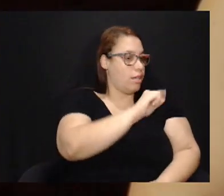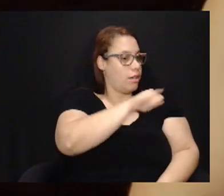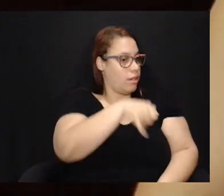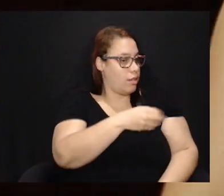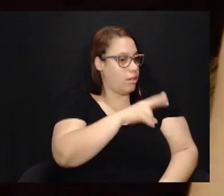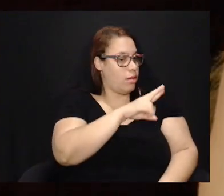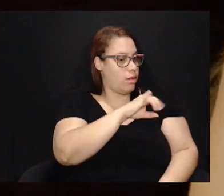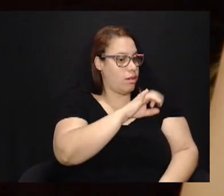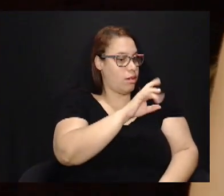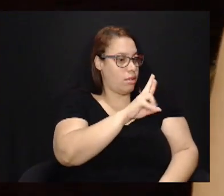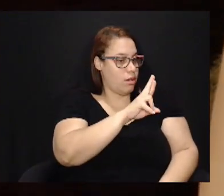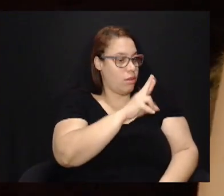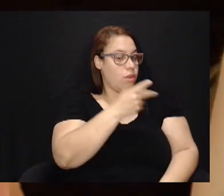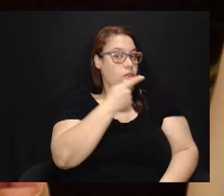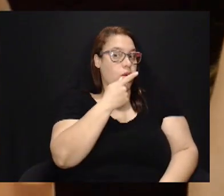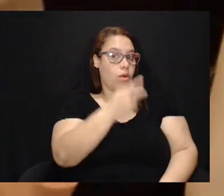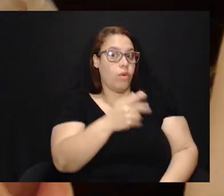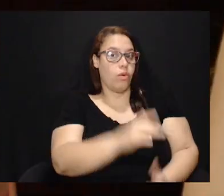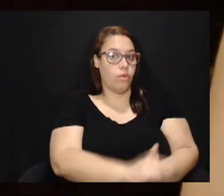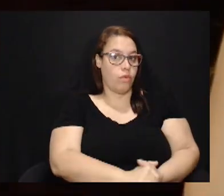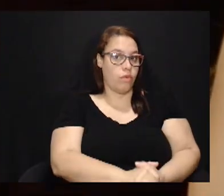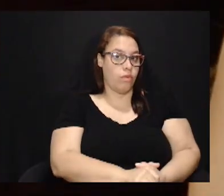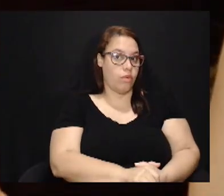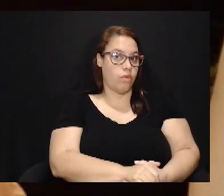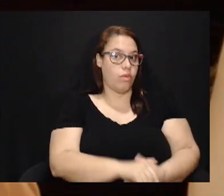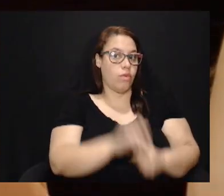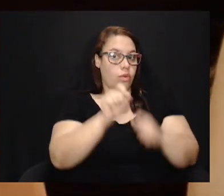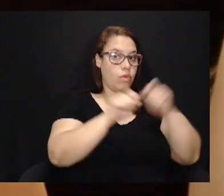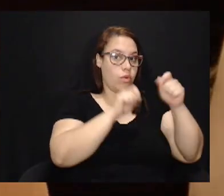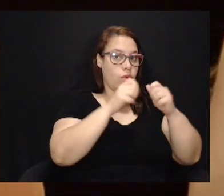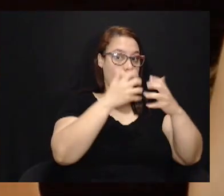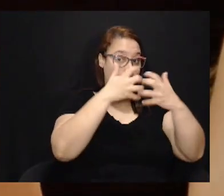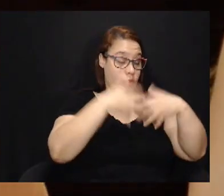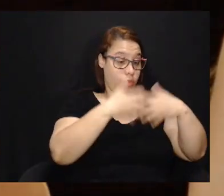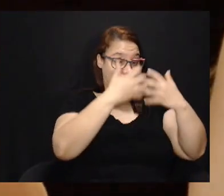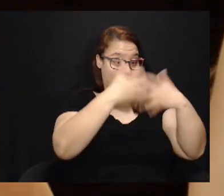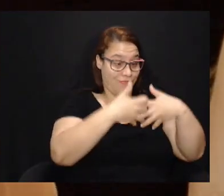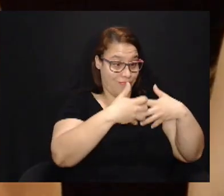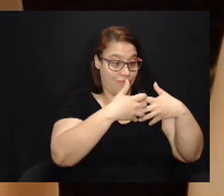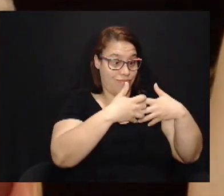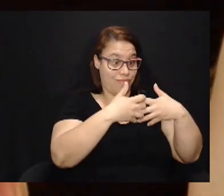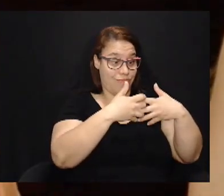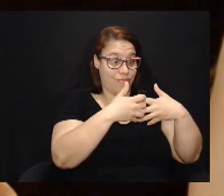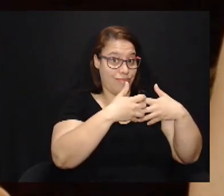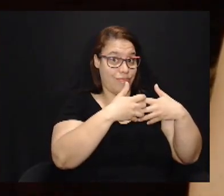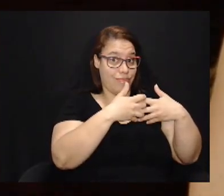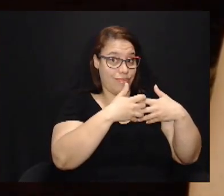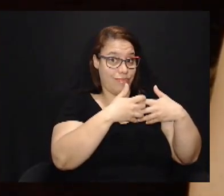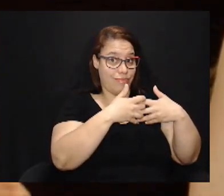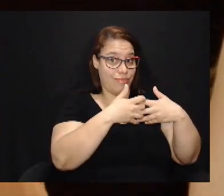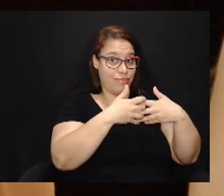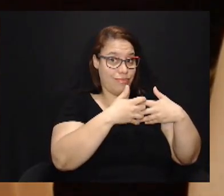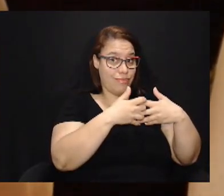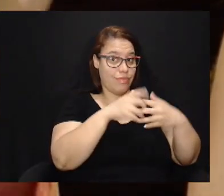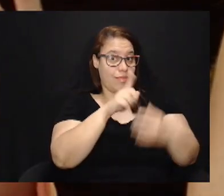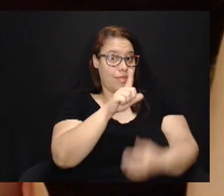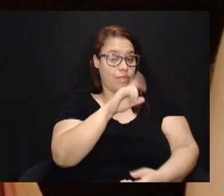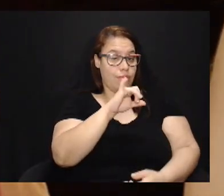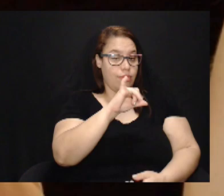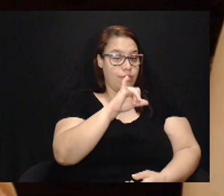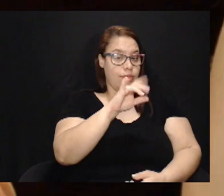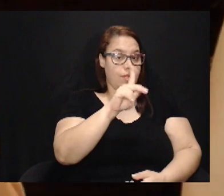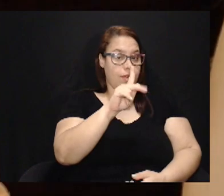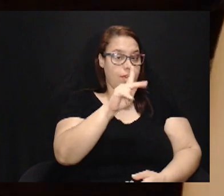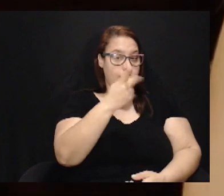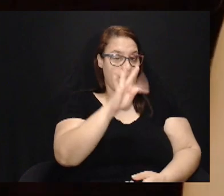em relação a questões de confusão, né? Então, muitas vezes, é light, é diet, é sem glúten,